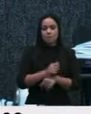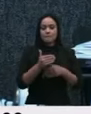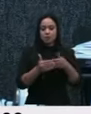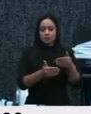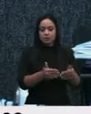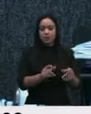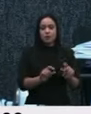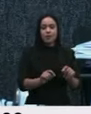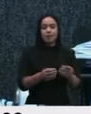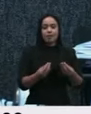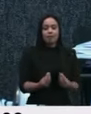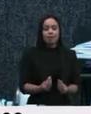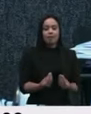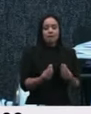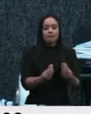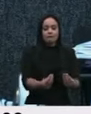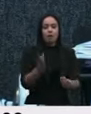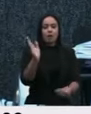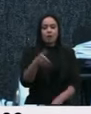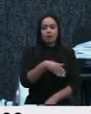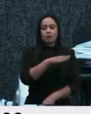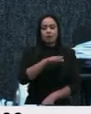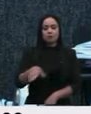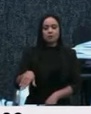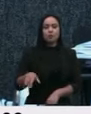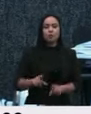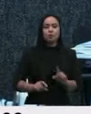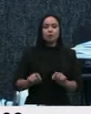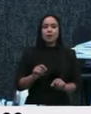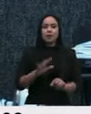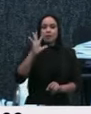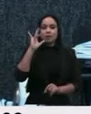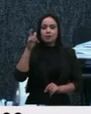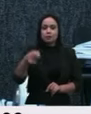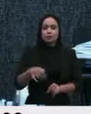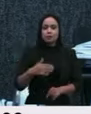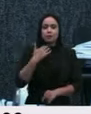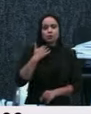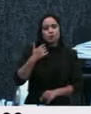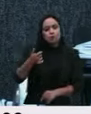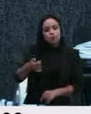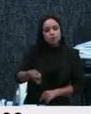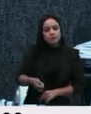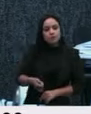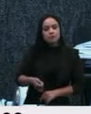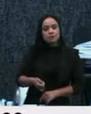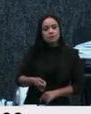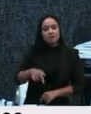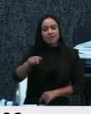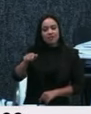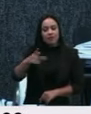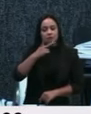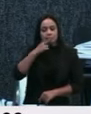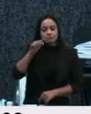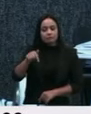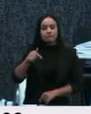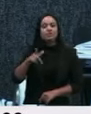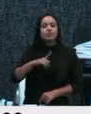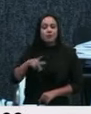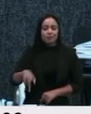procedente levou à anulação de decisões que o juiz suspeito havia